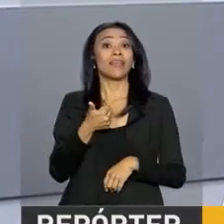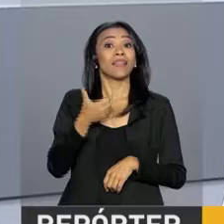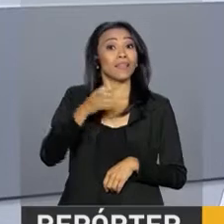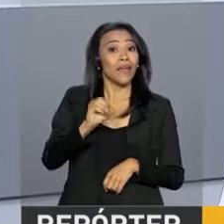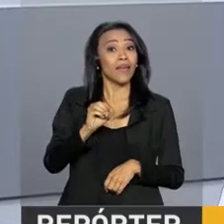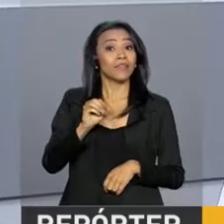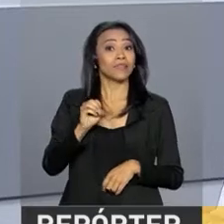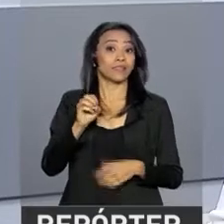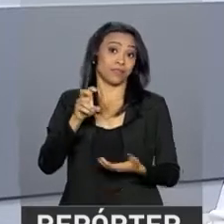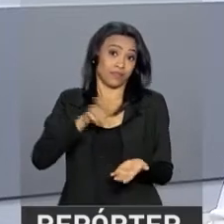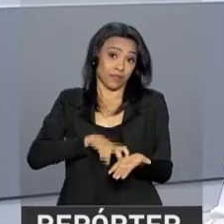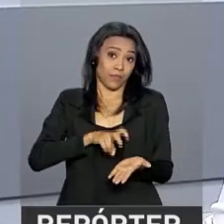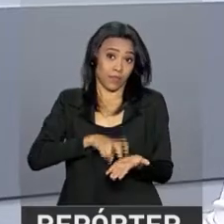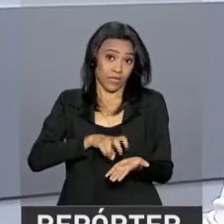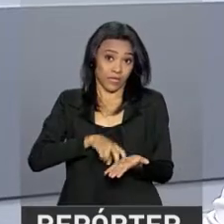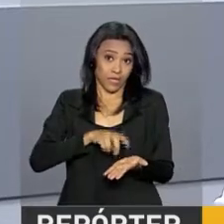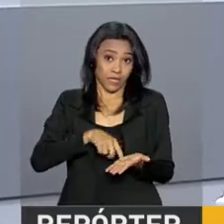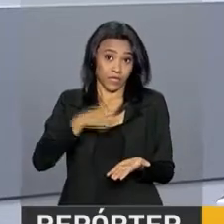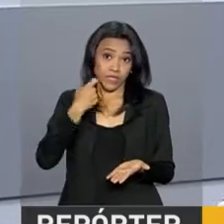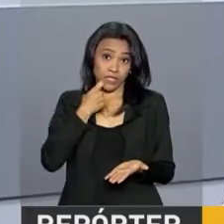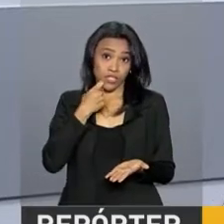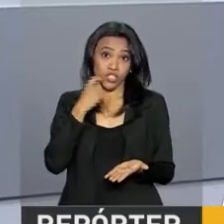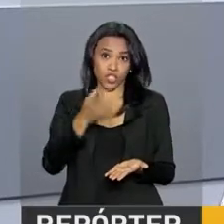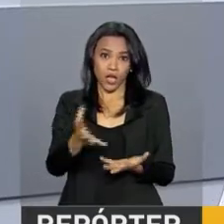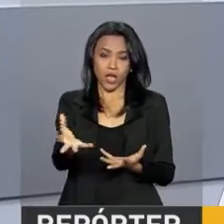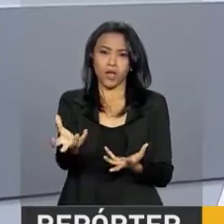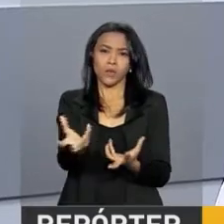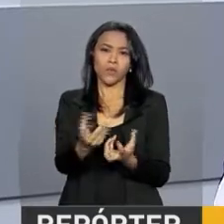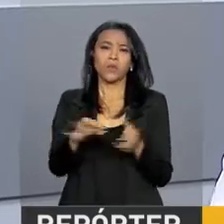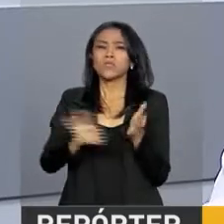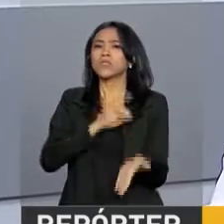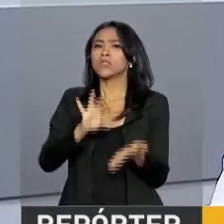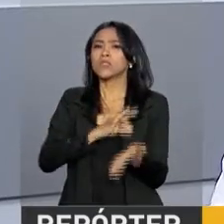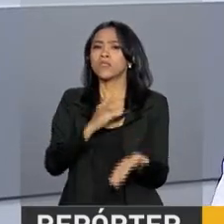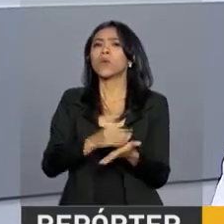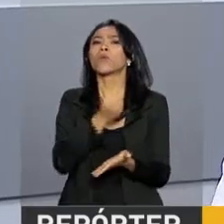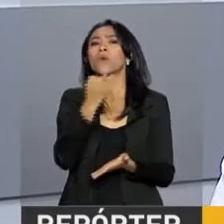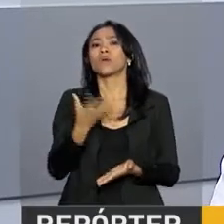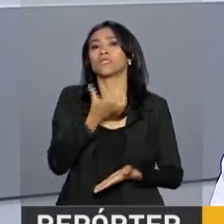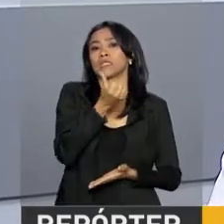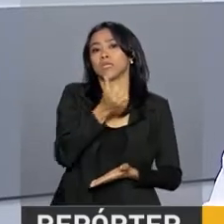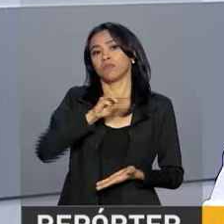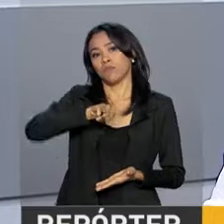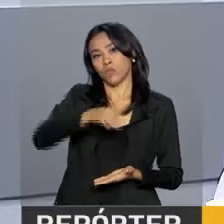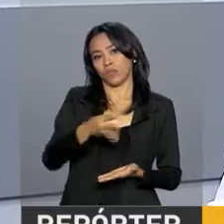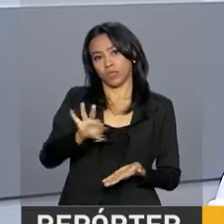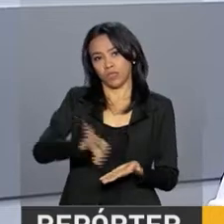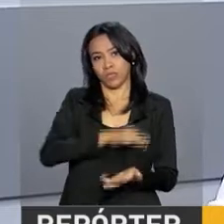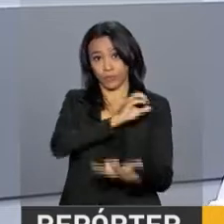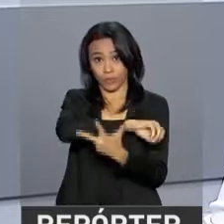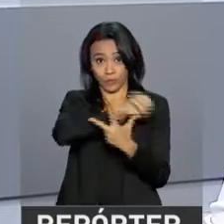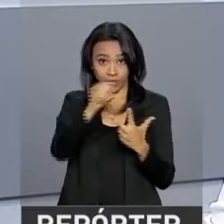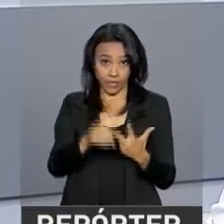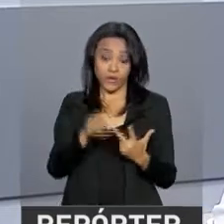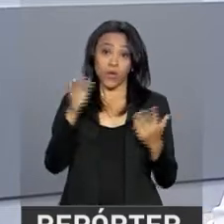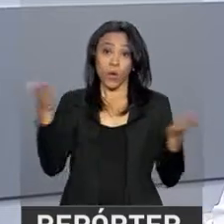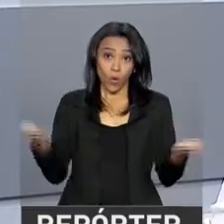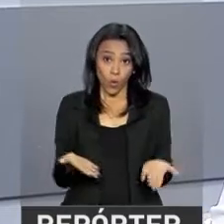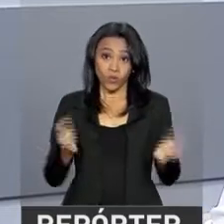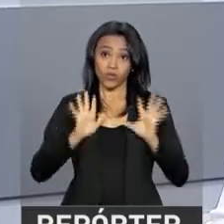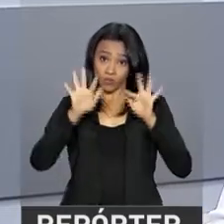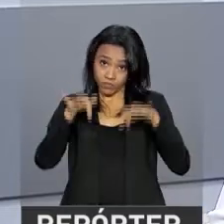sexta-feira o enem havia registrado quase 6 milhões de inscritos o prazo termina às 23 horas e 59 minutos